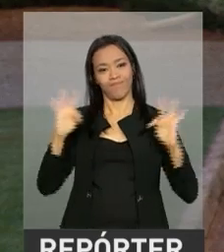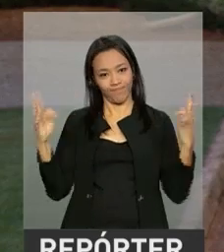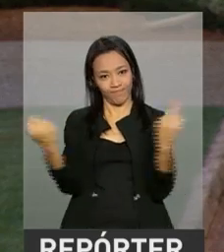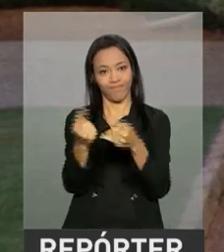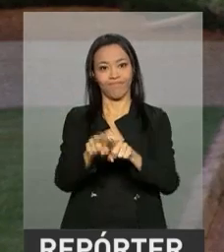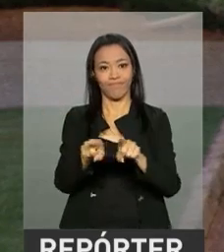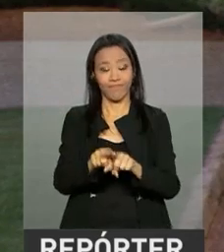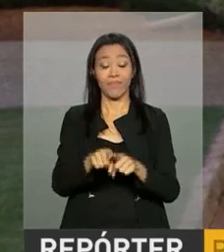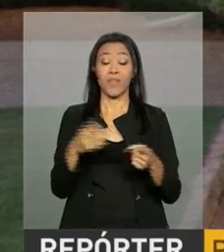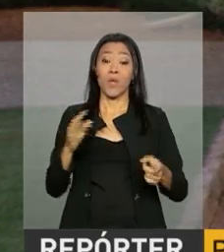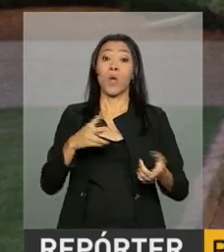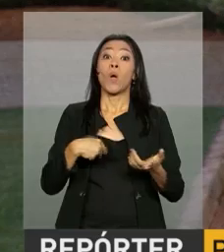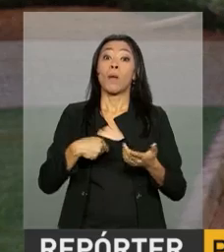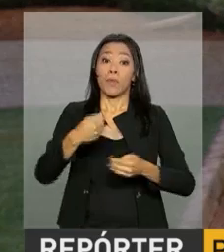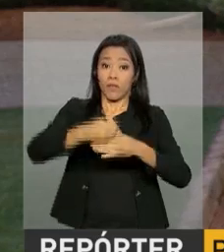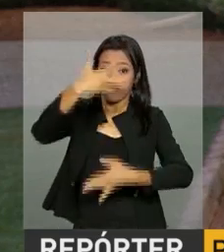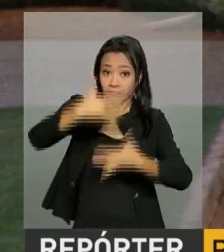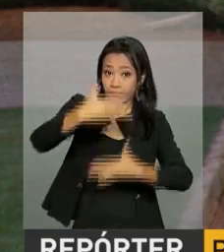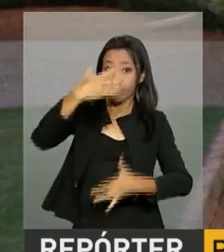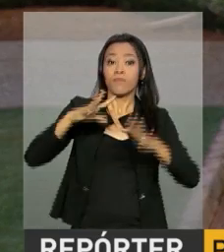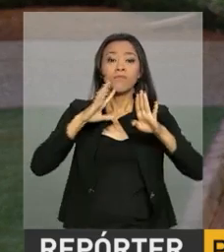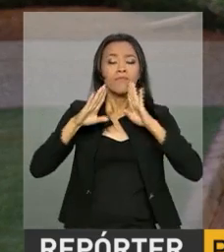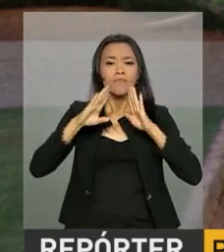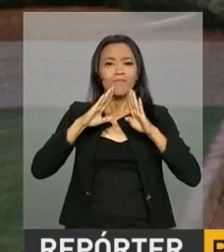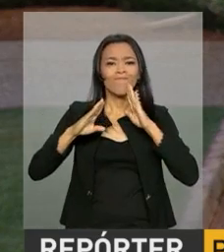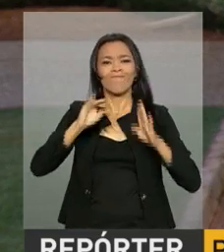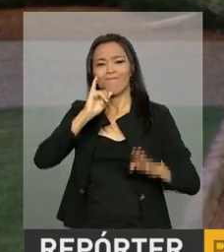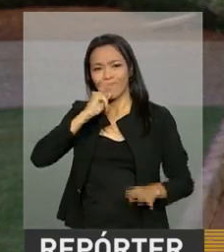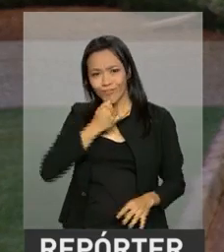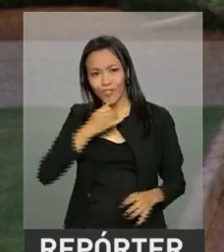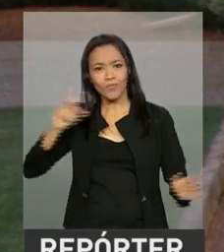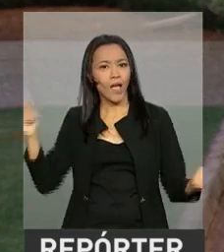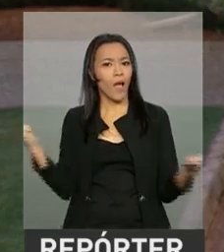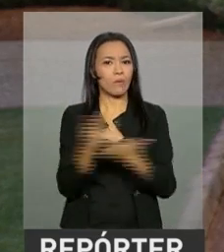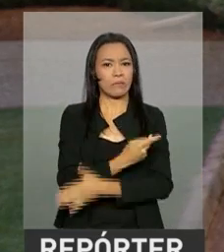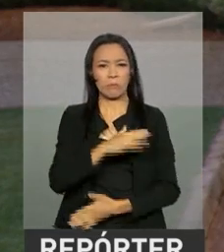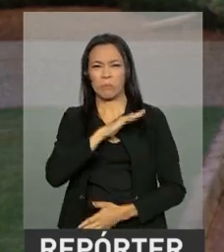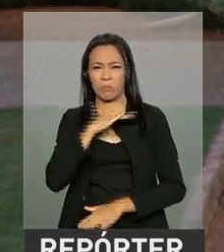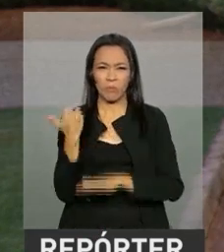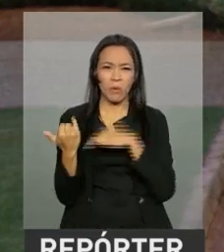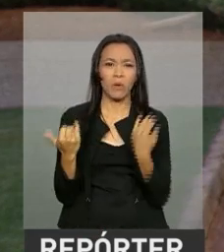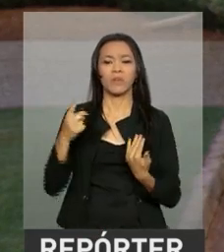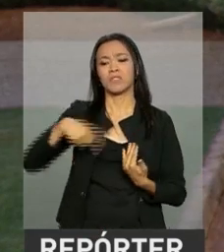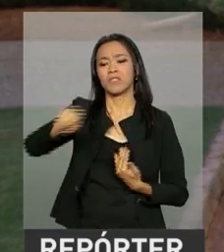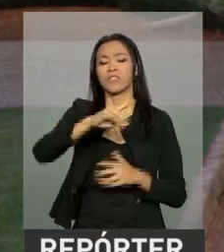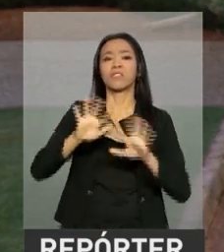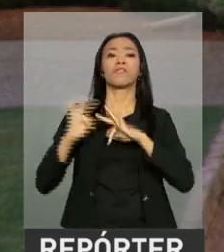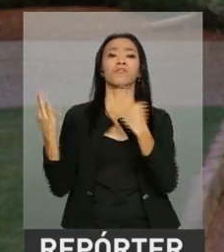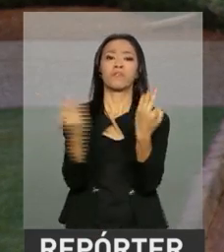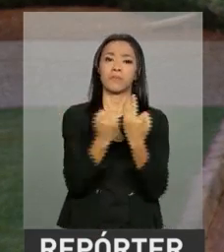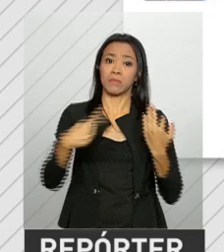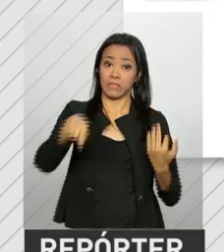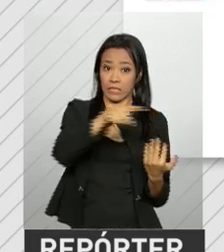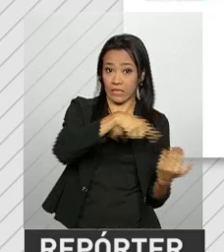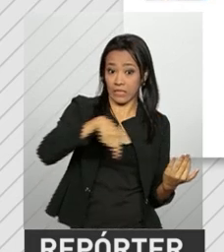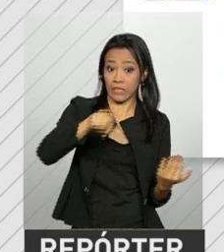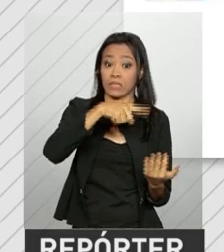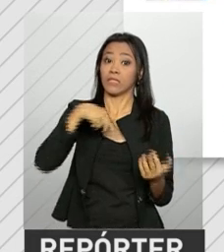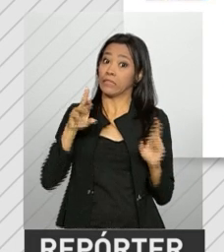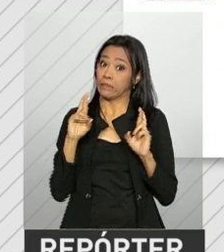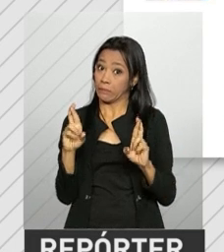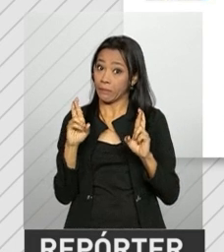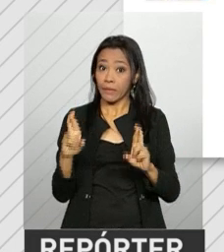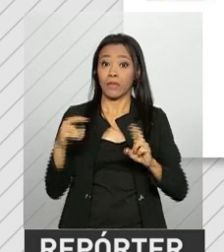presidente Michel Temer, pelas redes sociais, lamentou as mortes e prestou pesar às famílias das vítimas. Ele disse também que espera